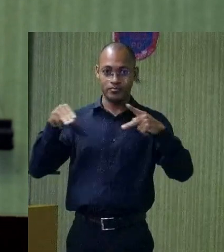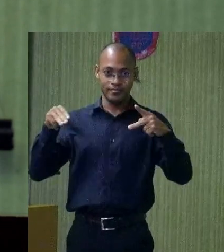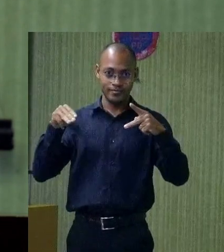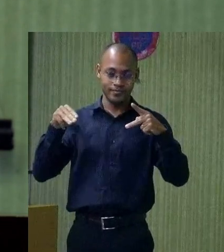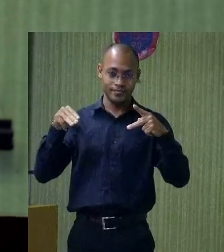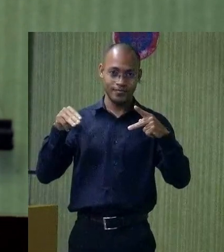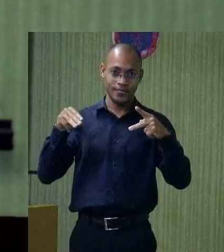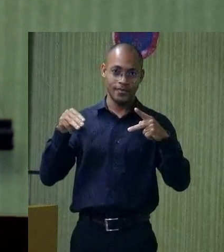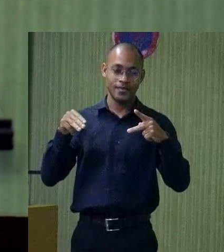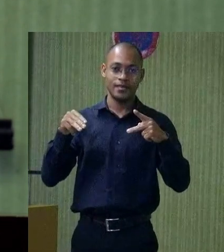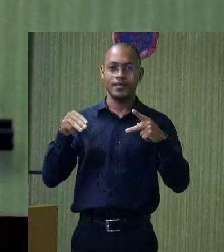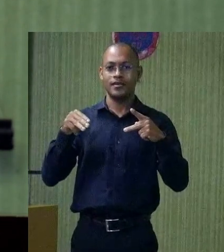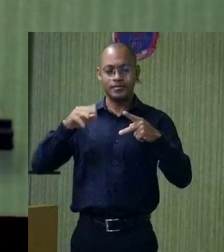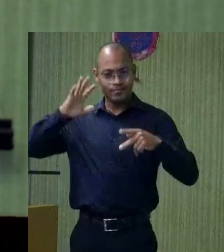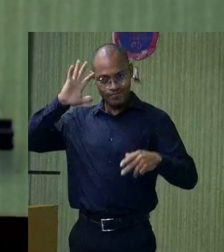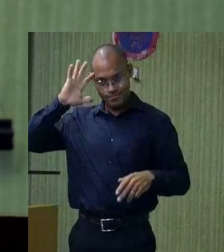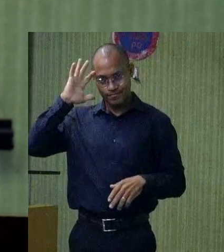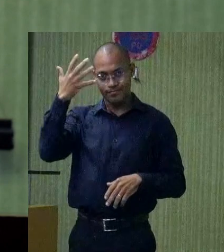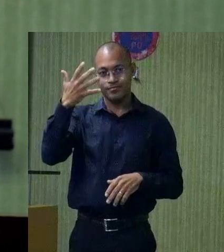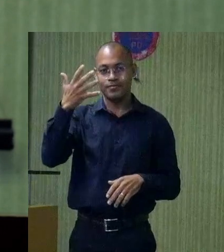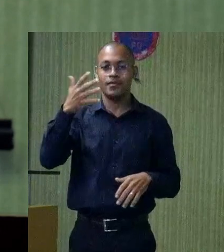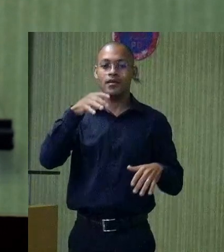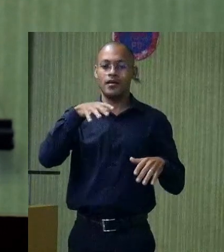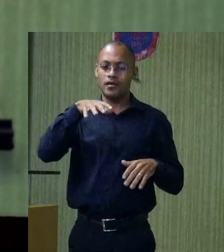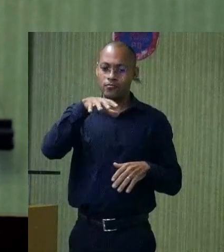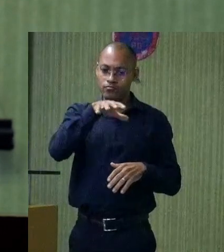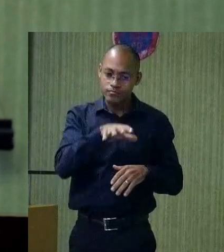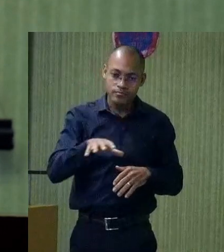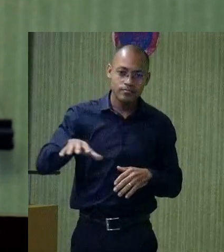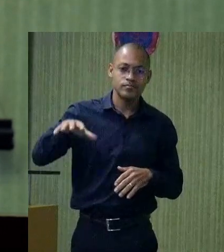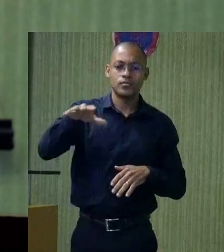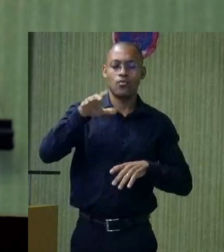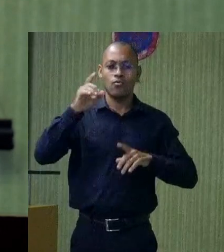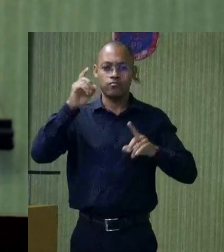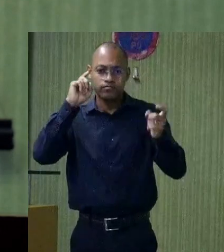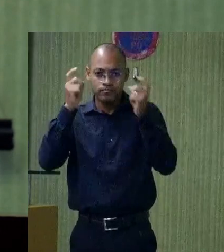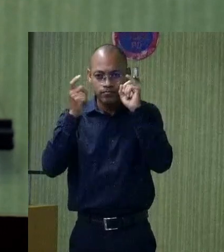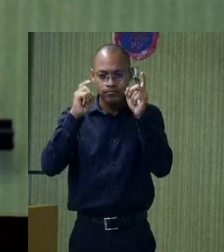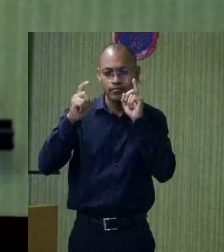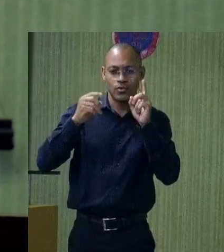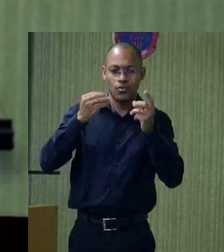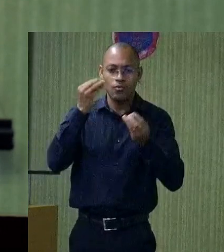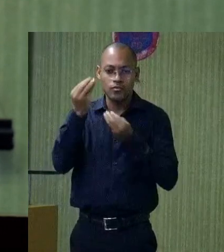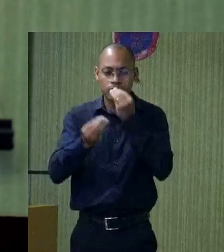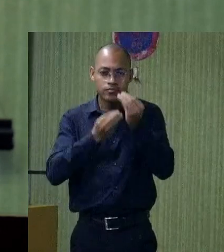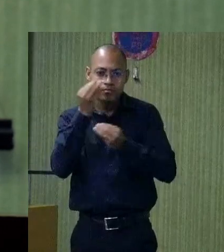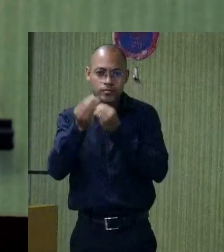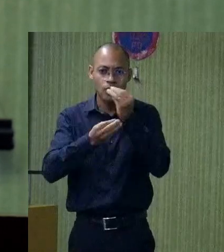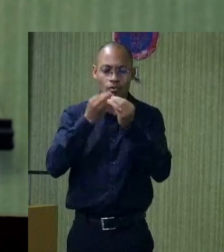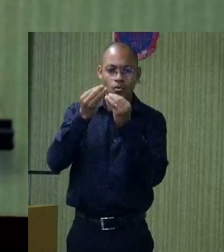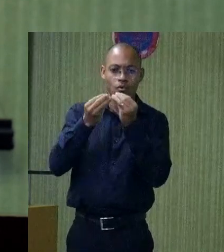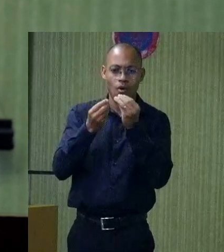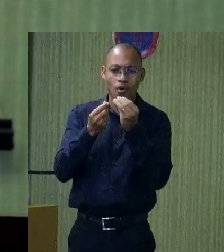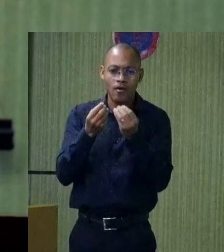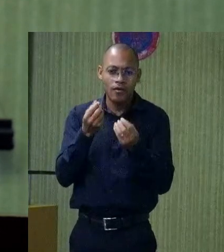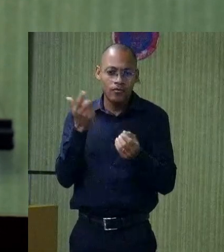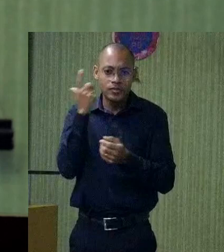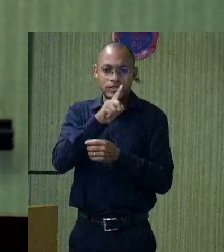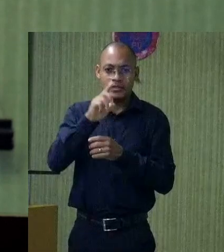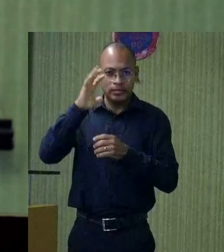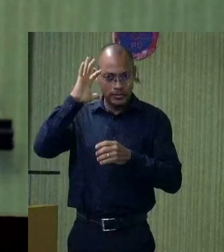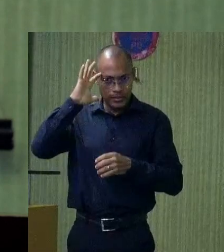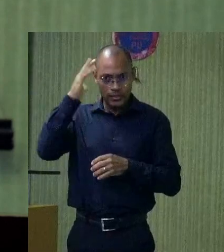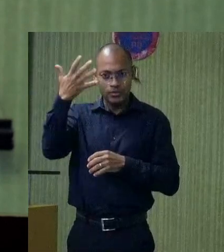eh de decisões di áreas sobre o que que seriam né as as providências a serem